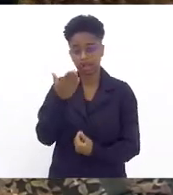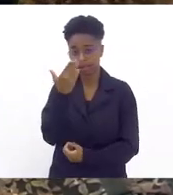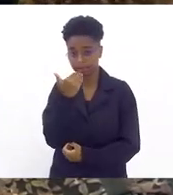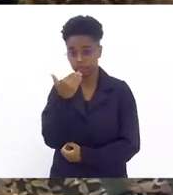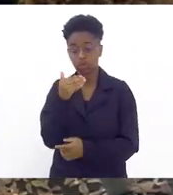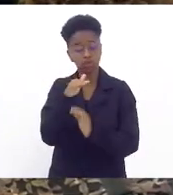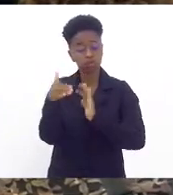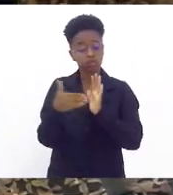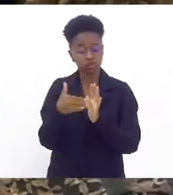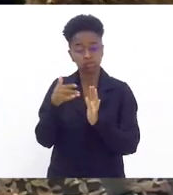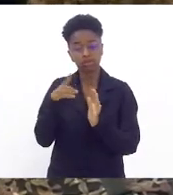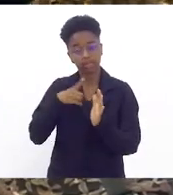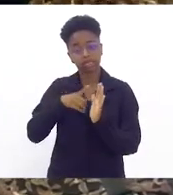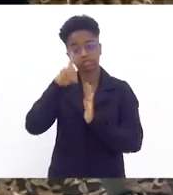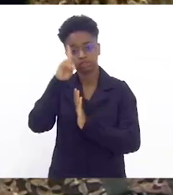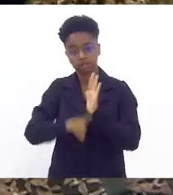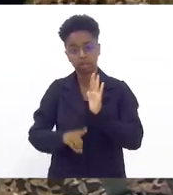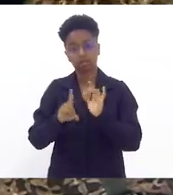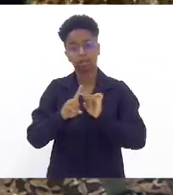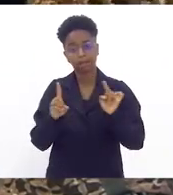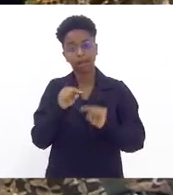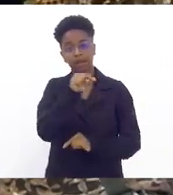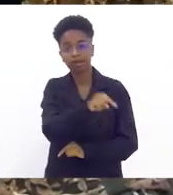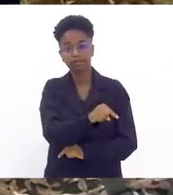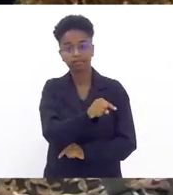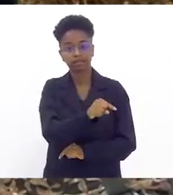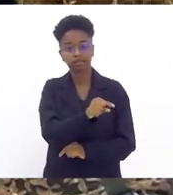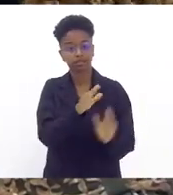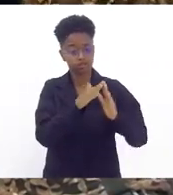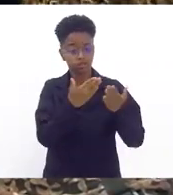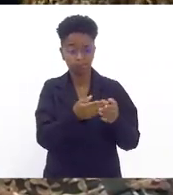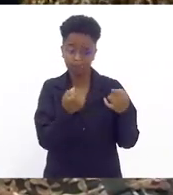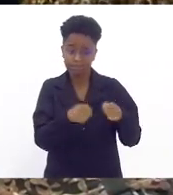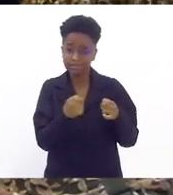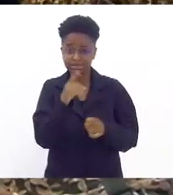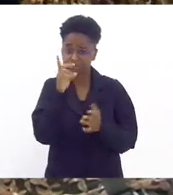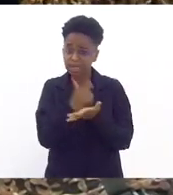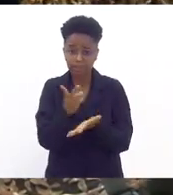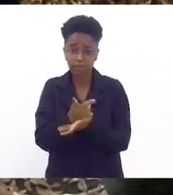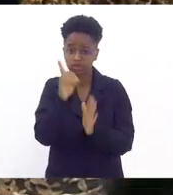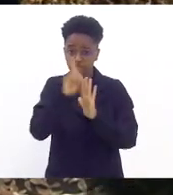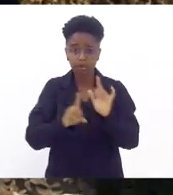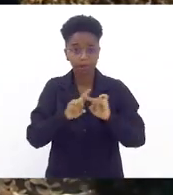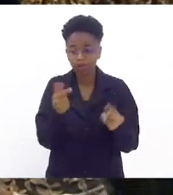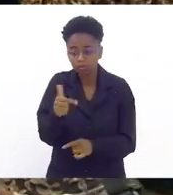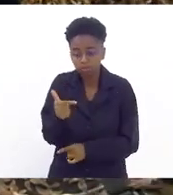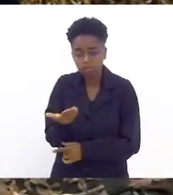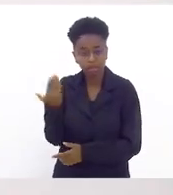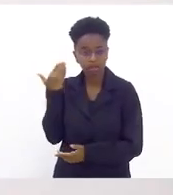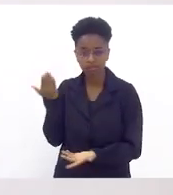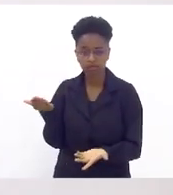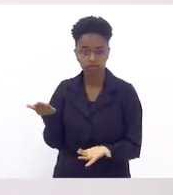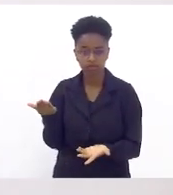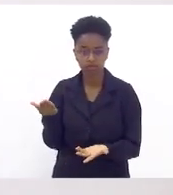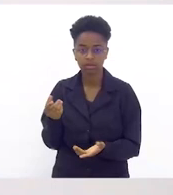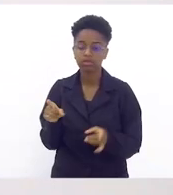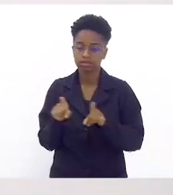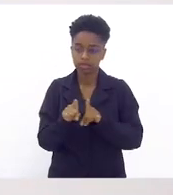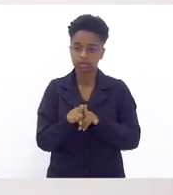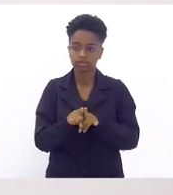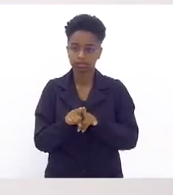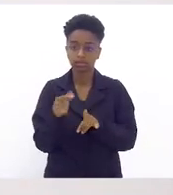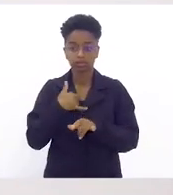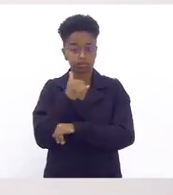temos direito e que a Martins Pena se devia ter direito desde sempre nunca teve eu queria reforçar